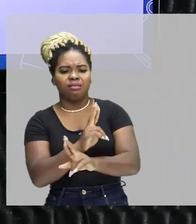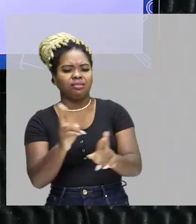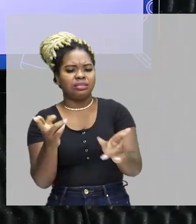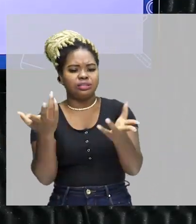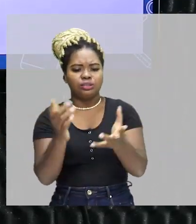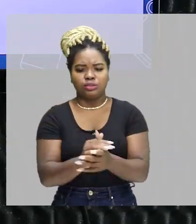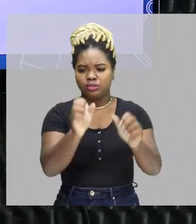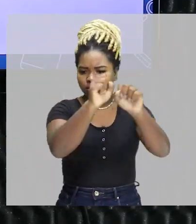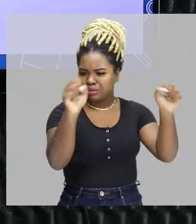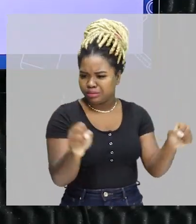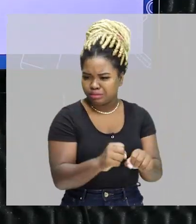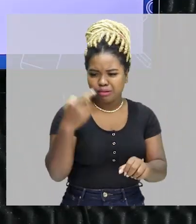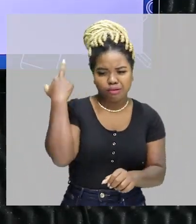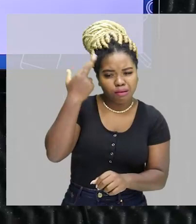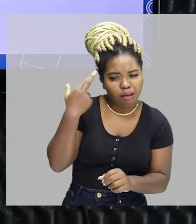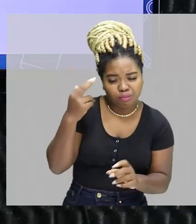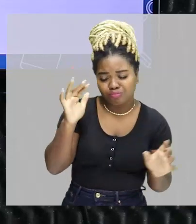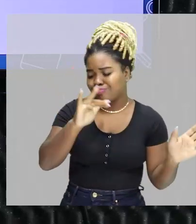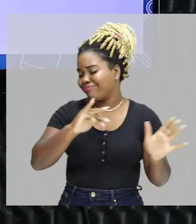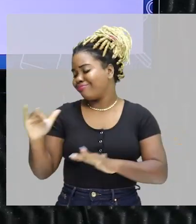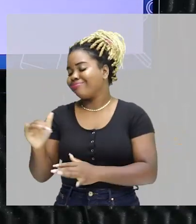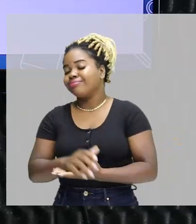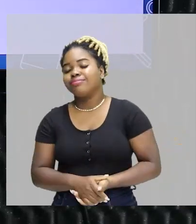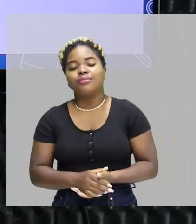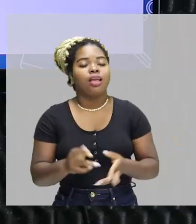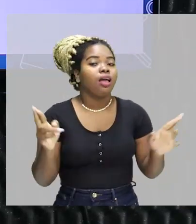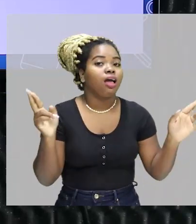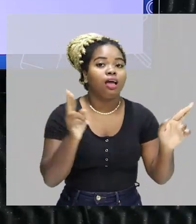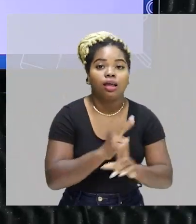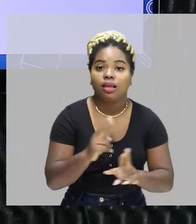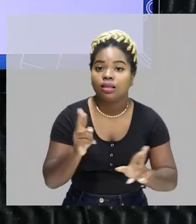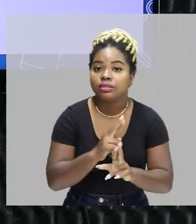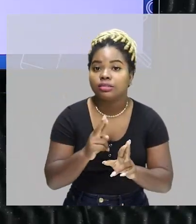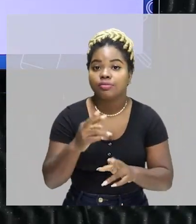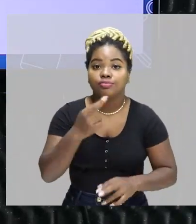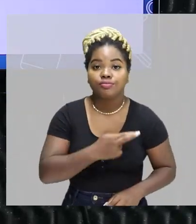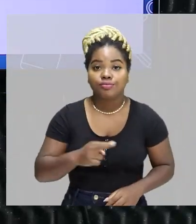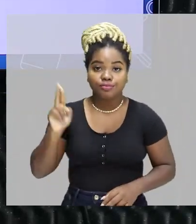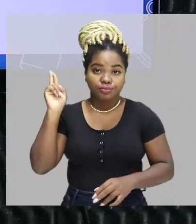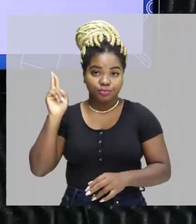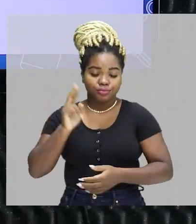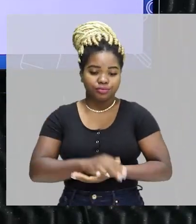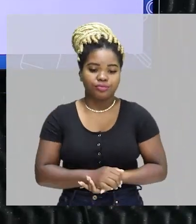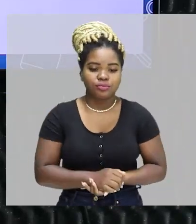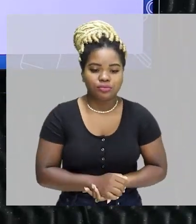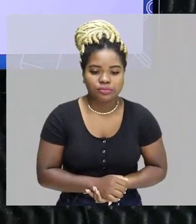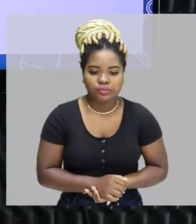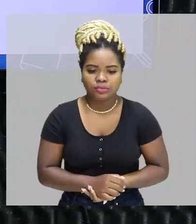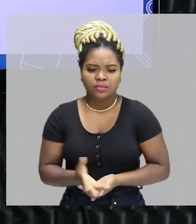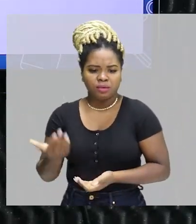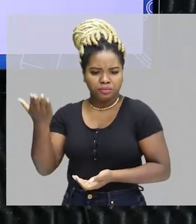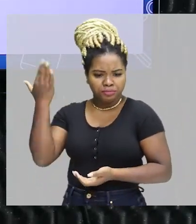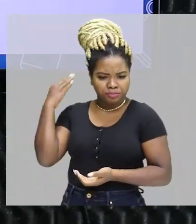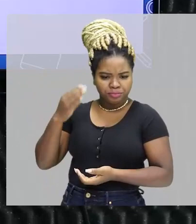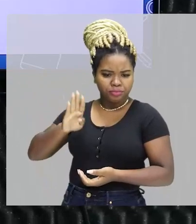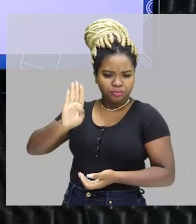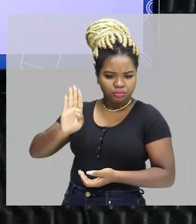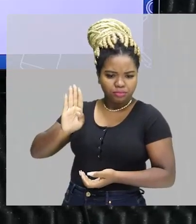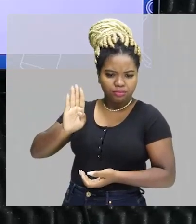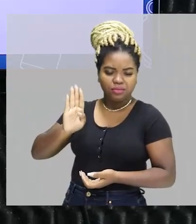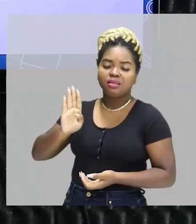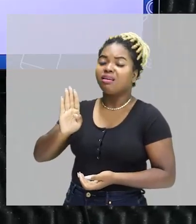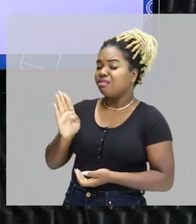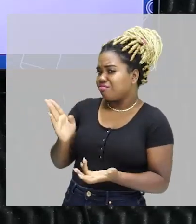sistemática, racional, ela é aliada à religião. A antiga faz mais